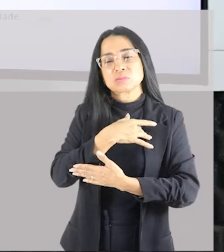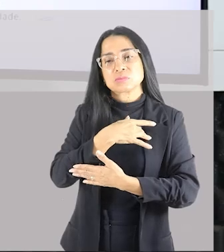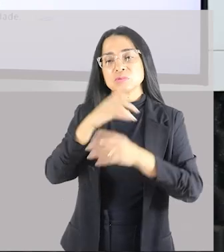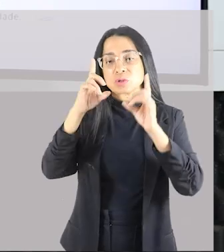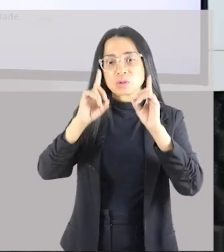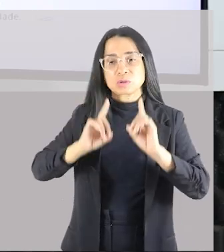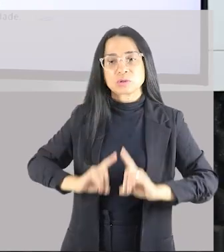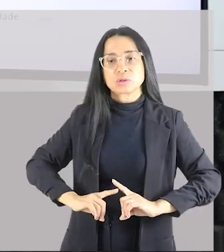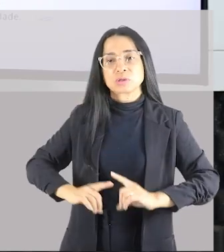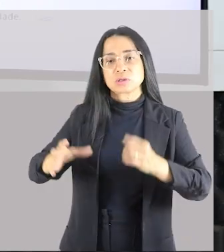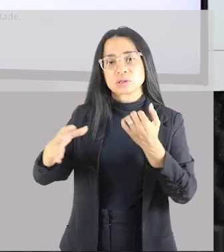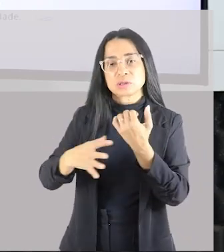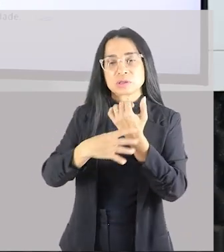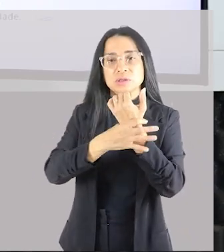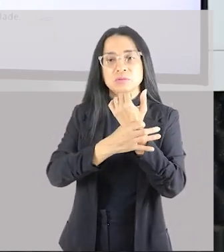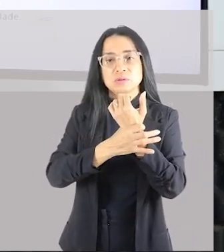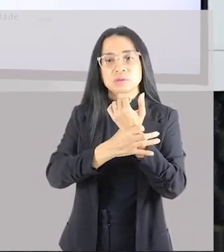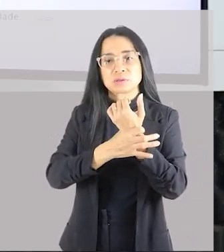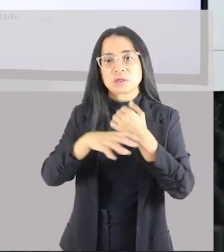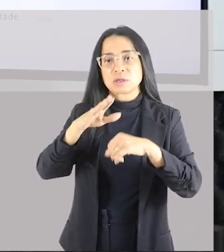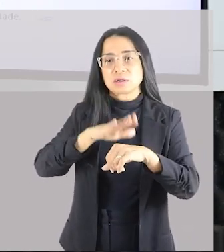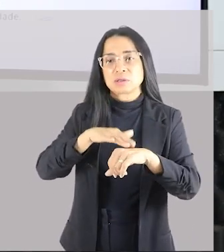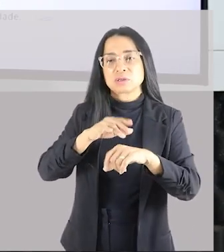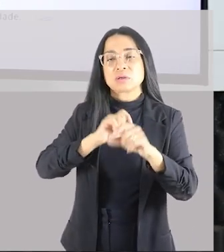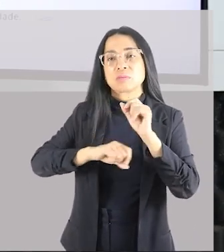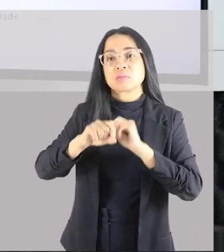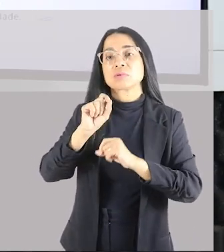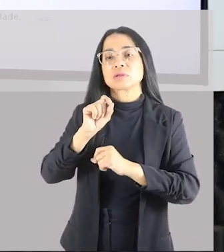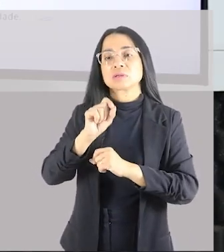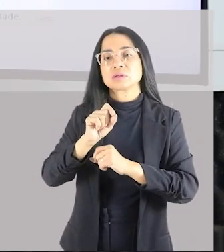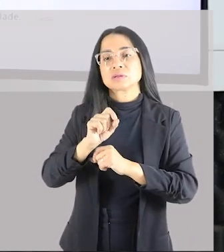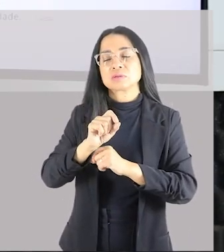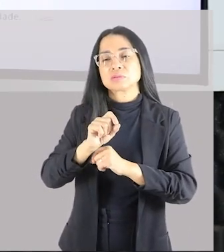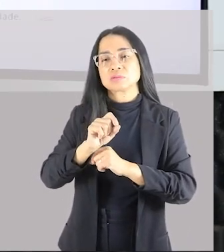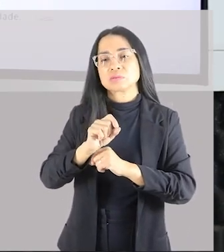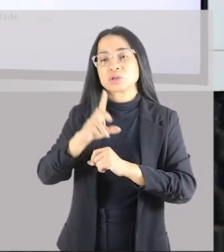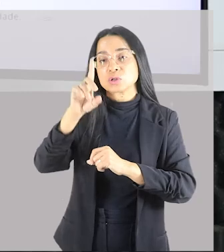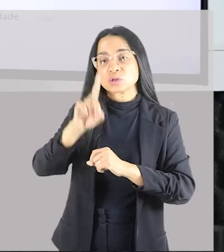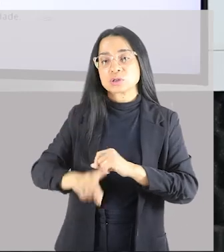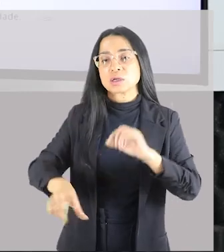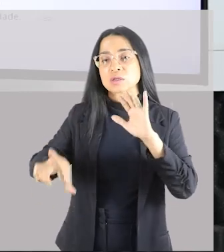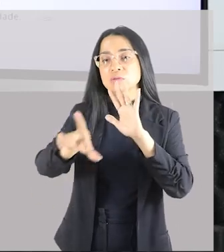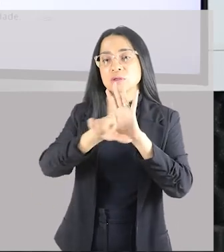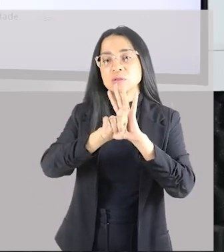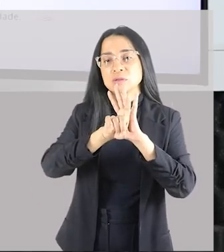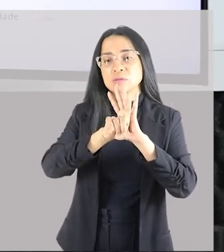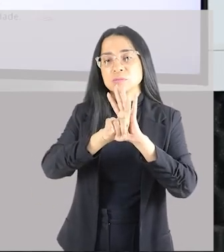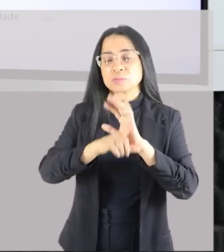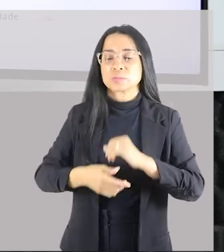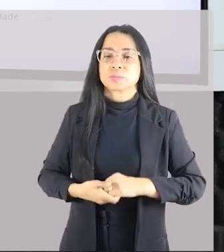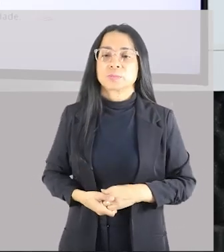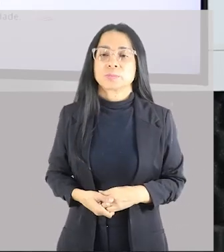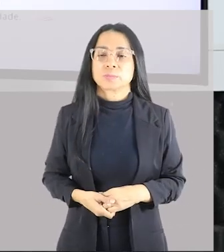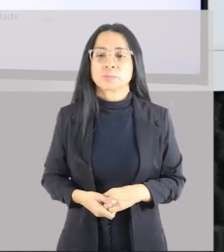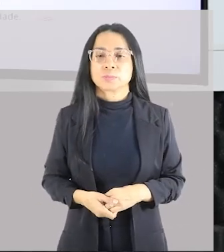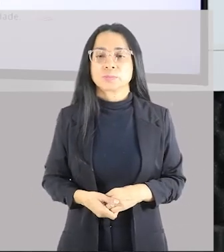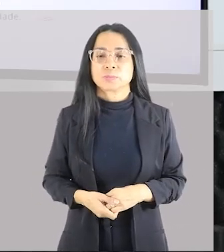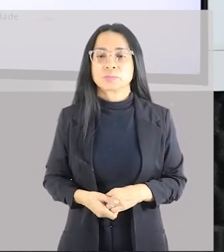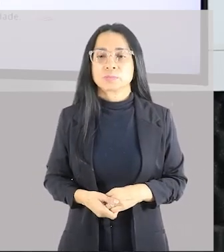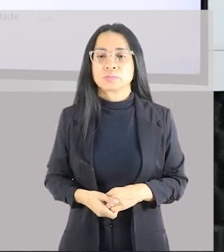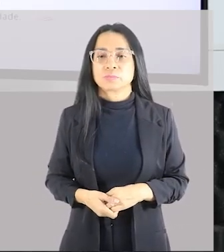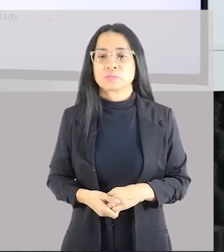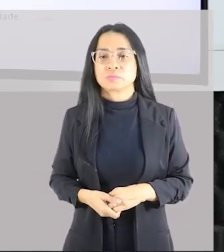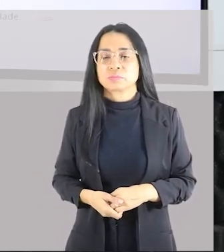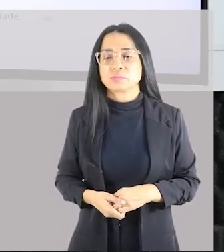uma segurança, né? Então a gente chama isso de direito positivado, que é garantido por meio de um ordenamento jurídico. Ou